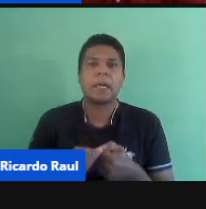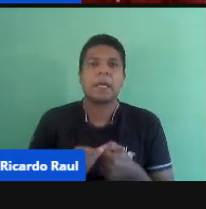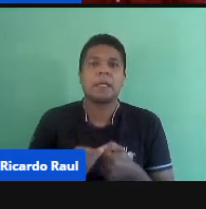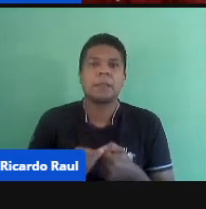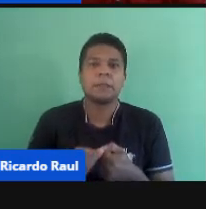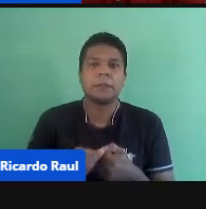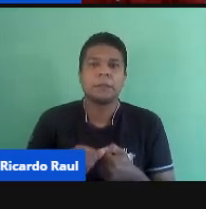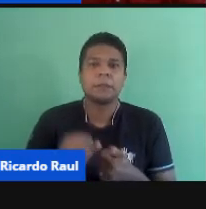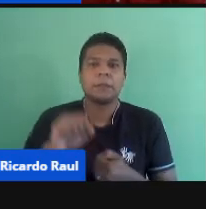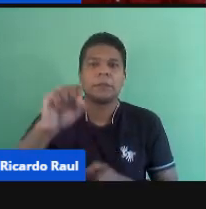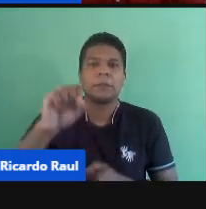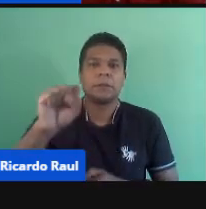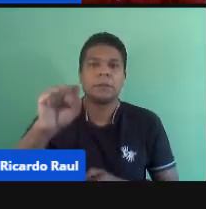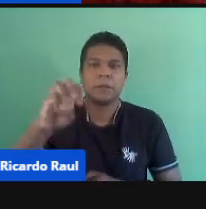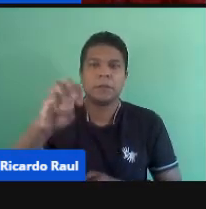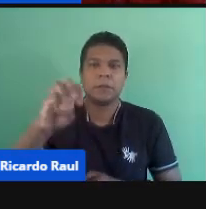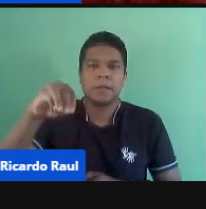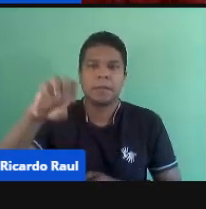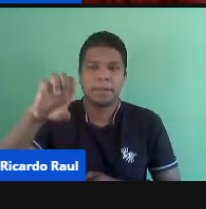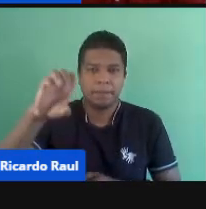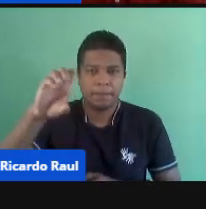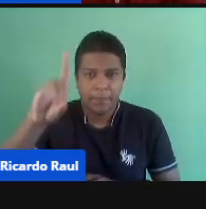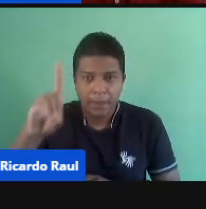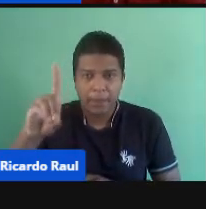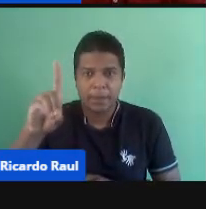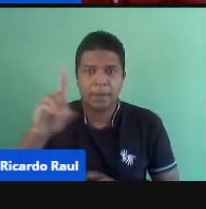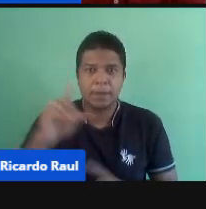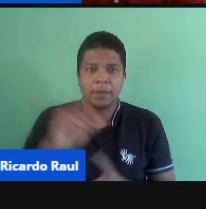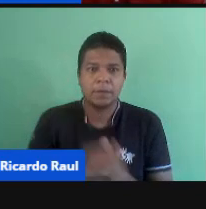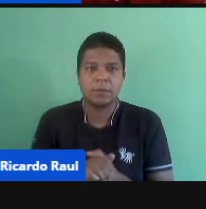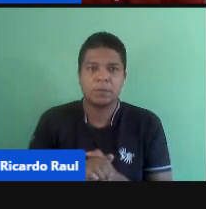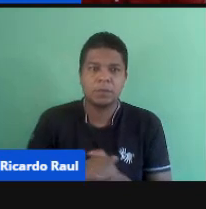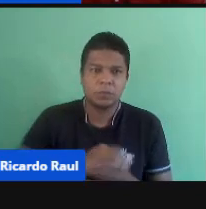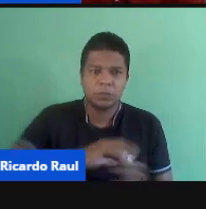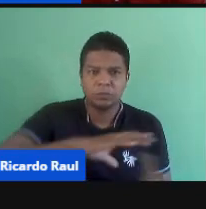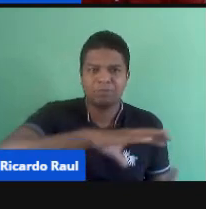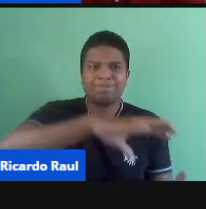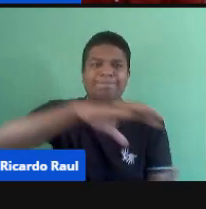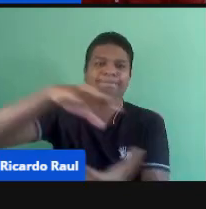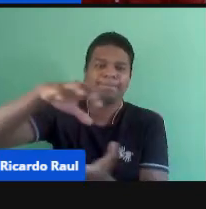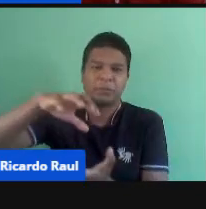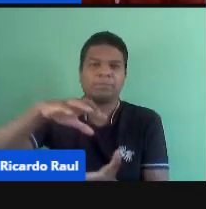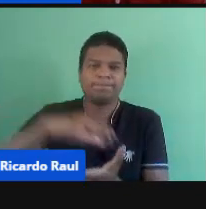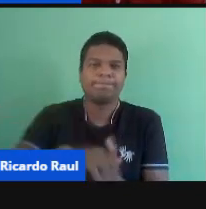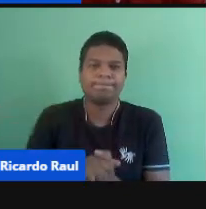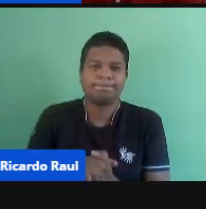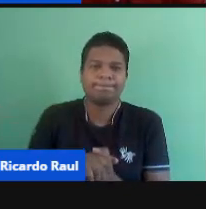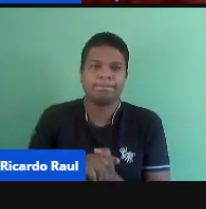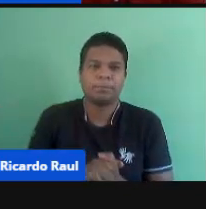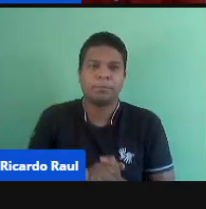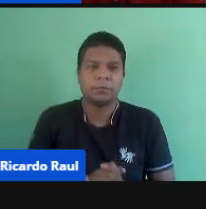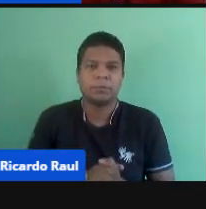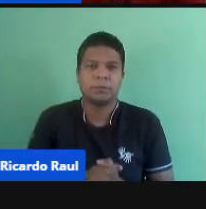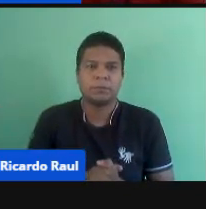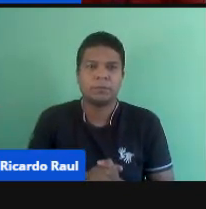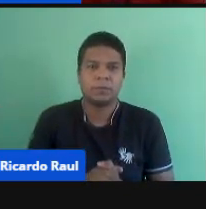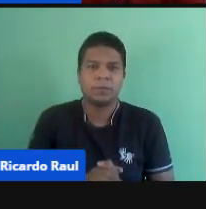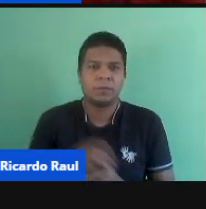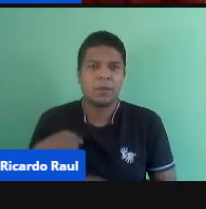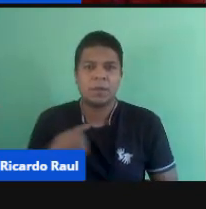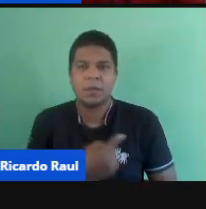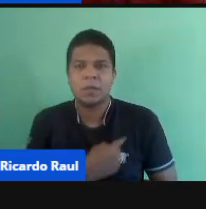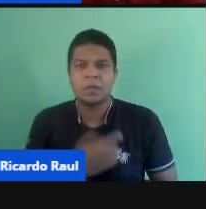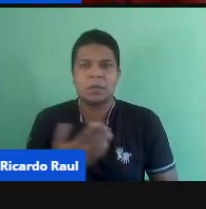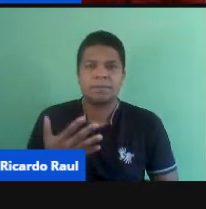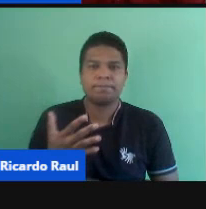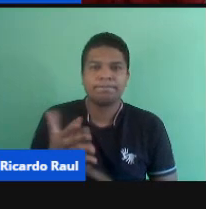das nossas escolas, que eu acho que é um universo muito grande e muito satisfatório. Nós atingimos aí,